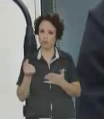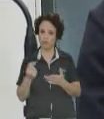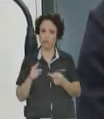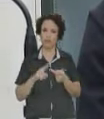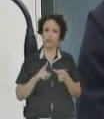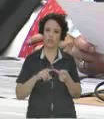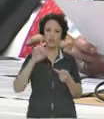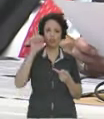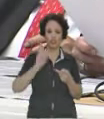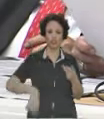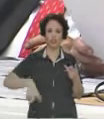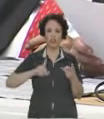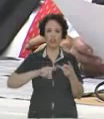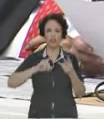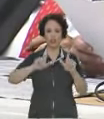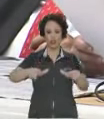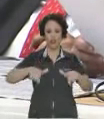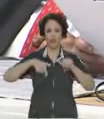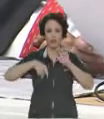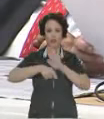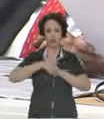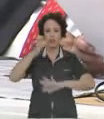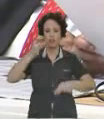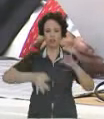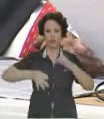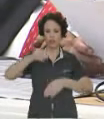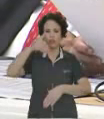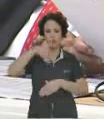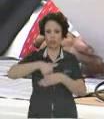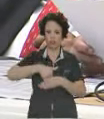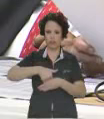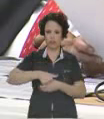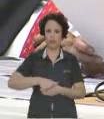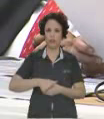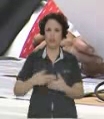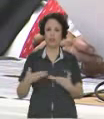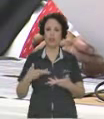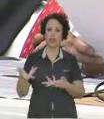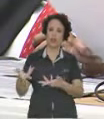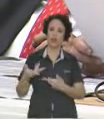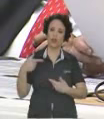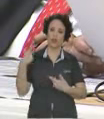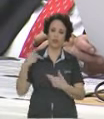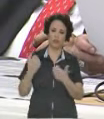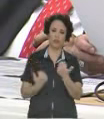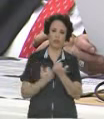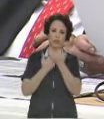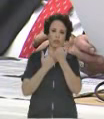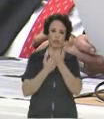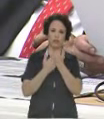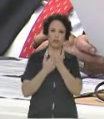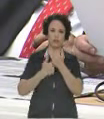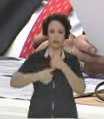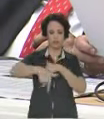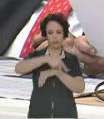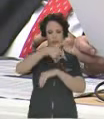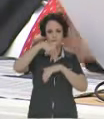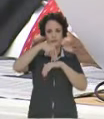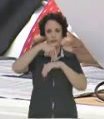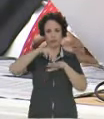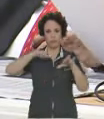eleitoral esta presidência convoca o senhor suplente marco aurélio cunha para comparecer à mesa